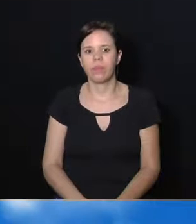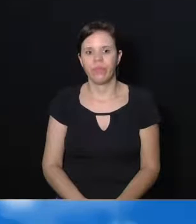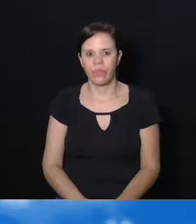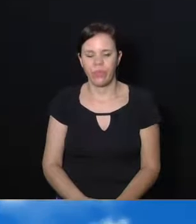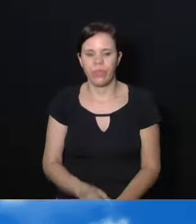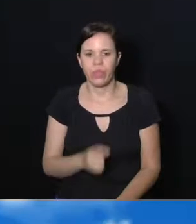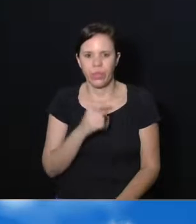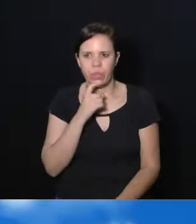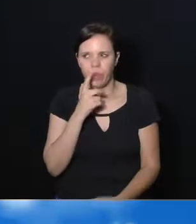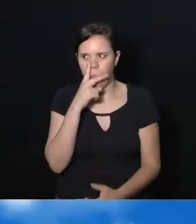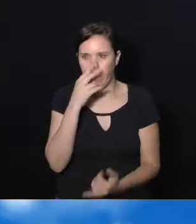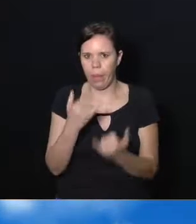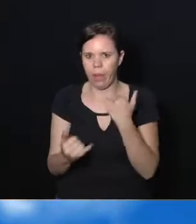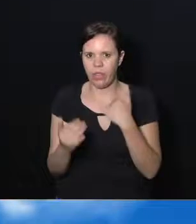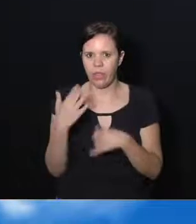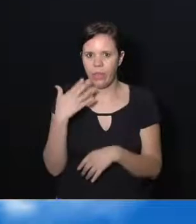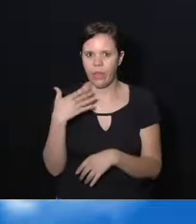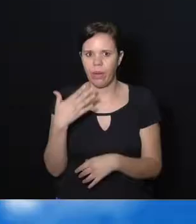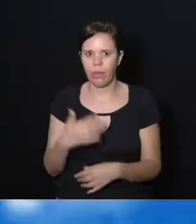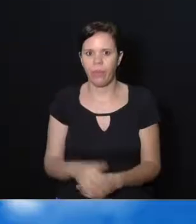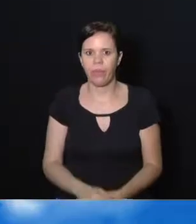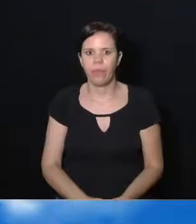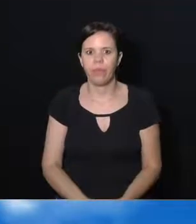com cara de verão, hein?